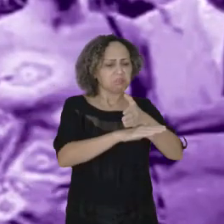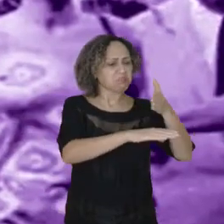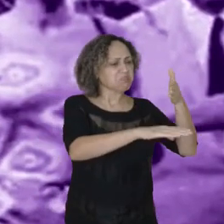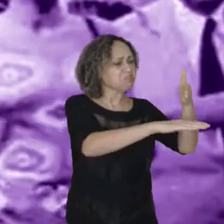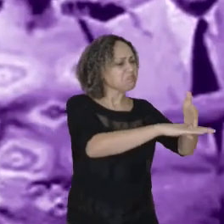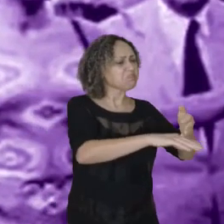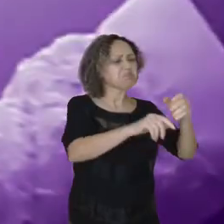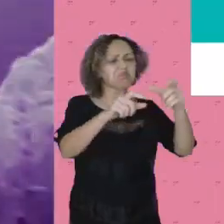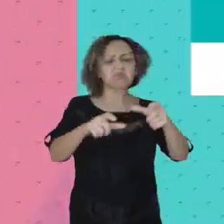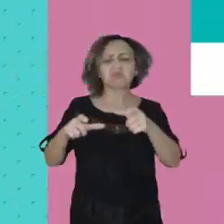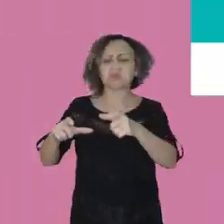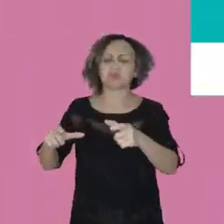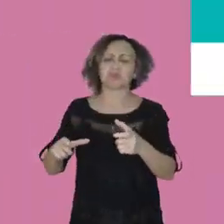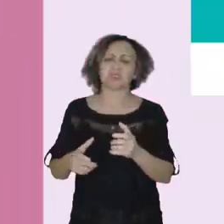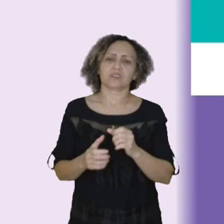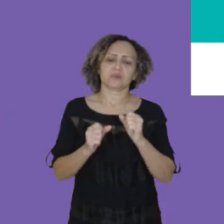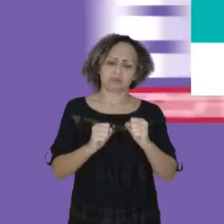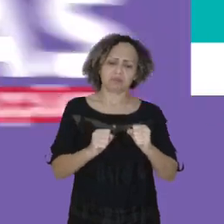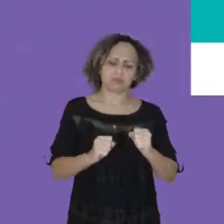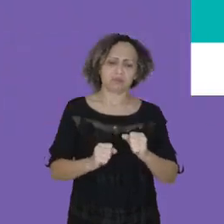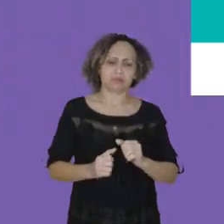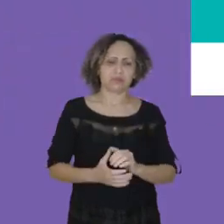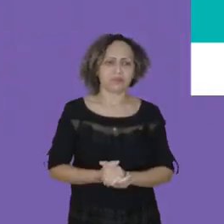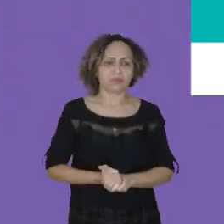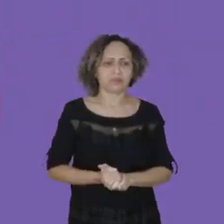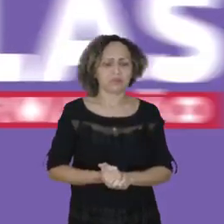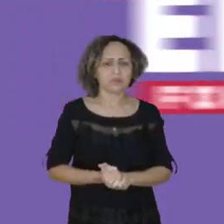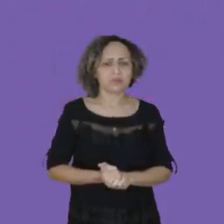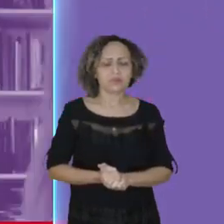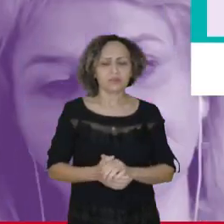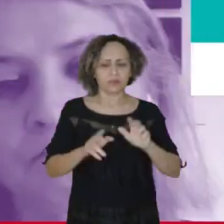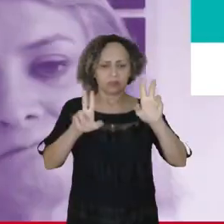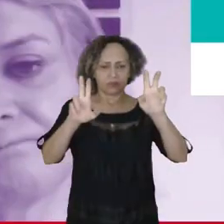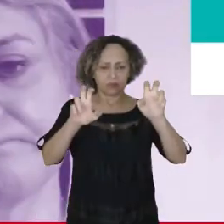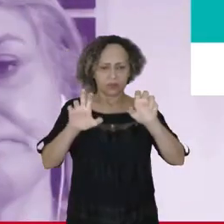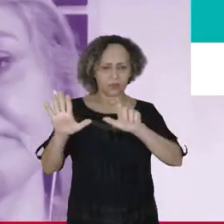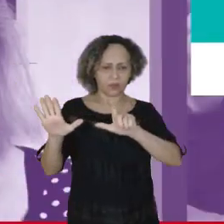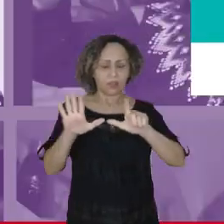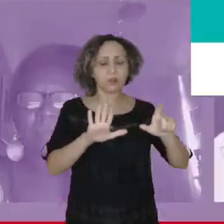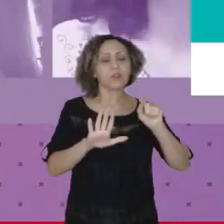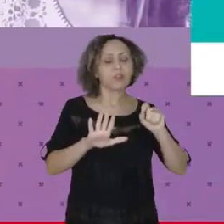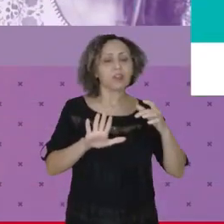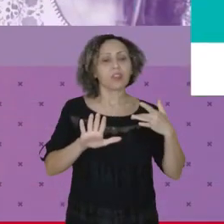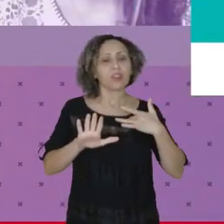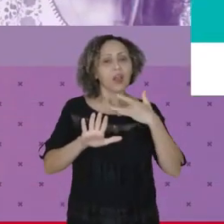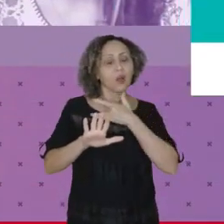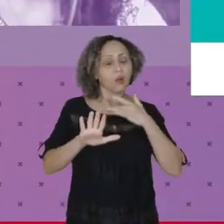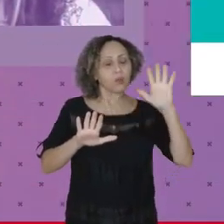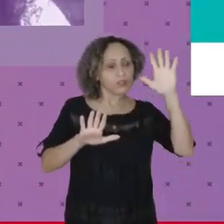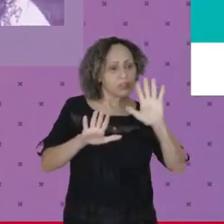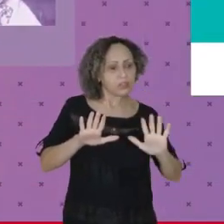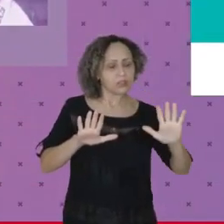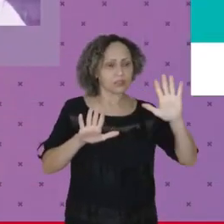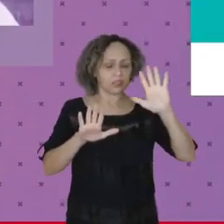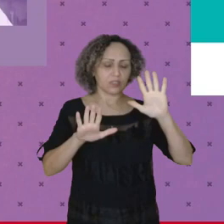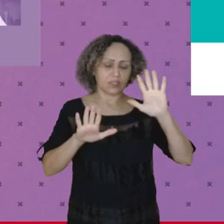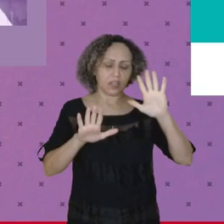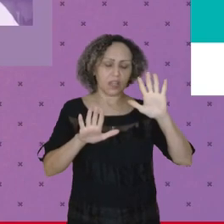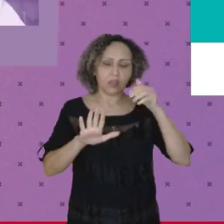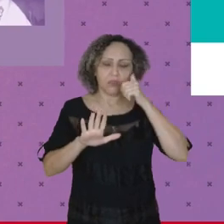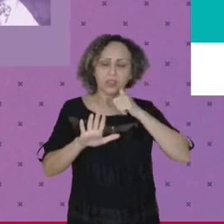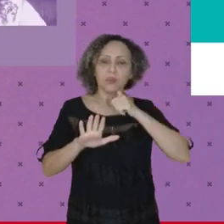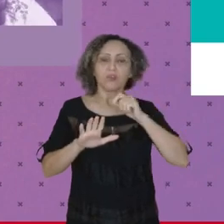de poder. O tema dessa semana é Saúde Integral da Mulher. E para conversar sobre o